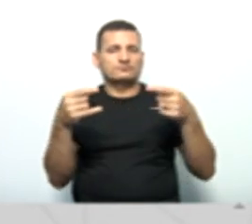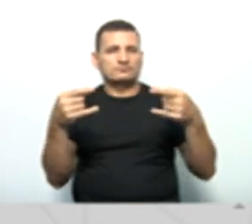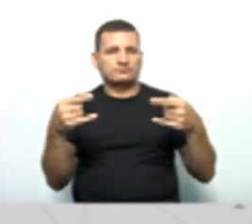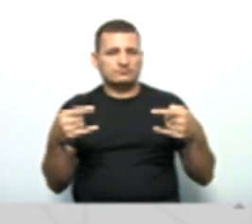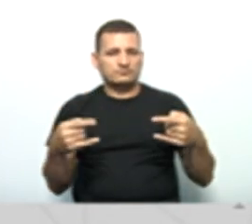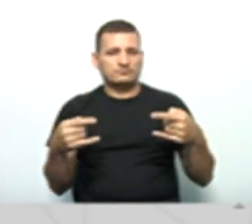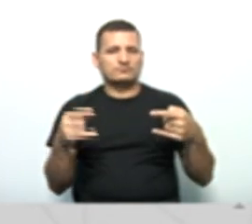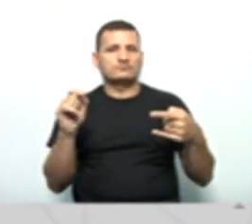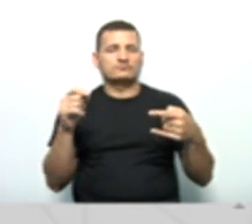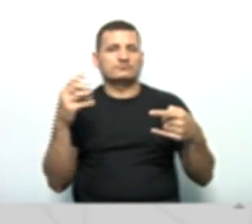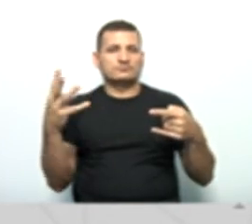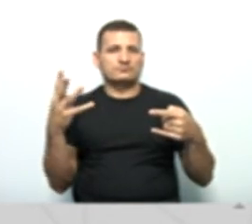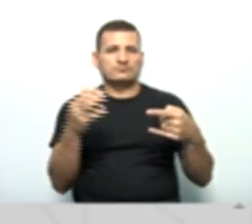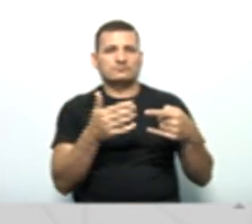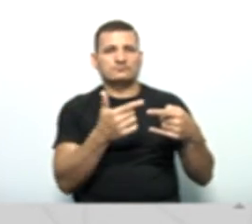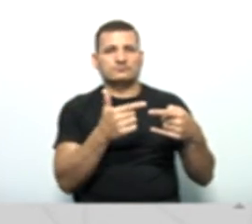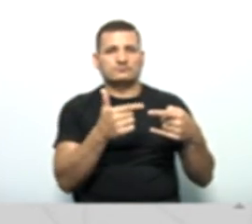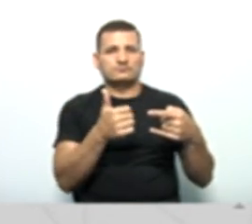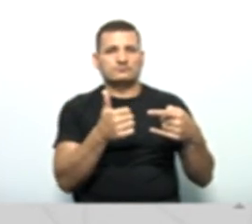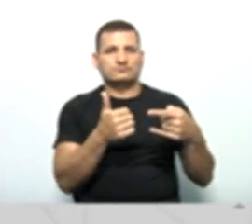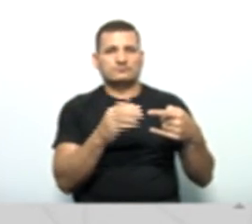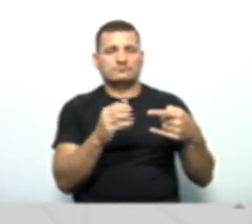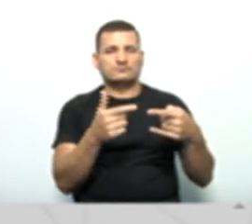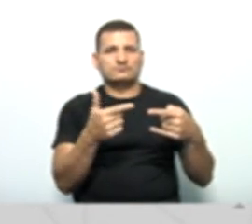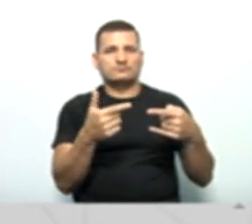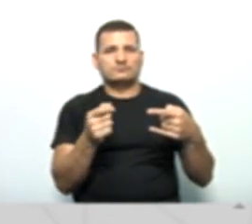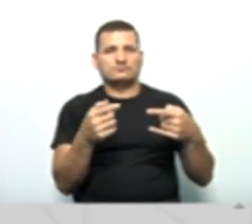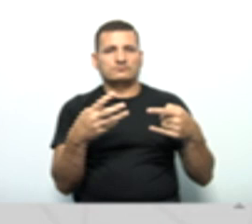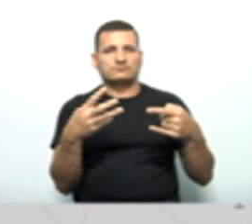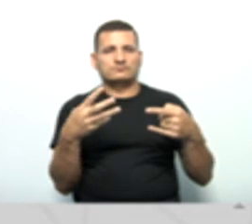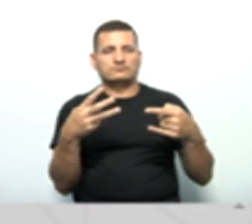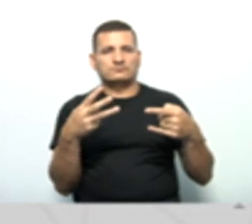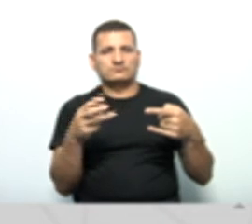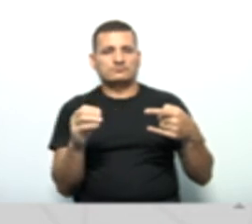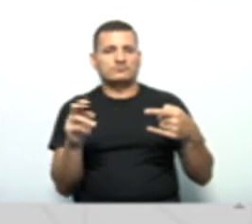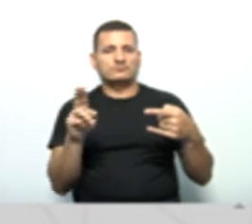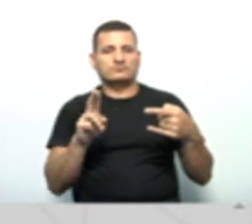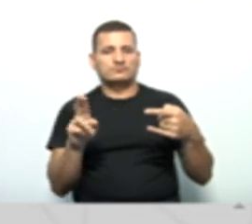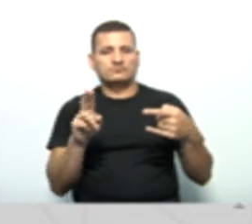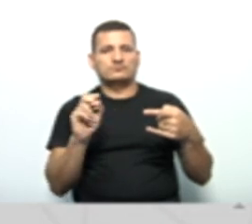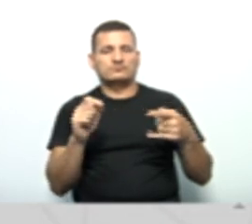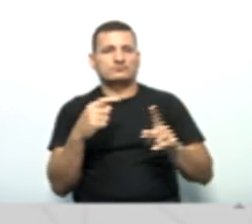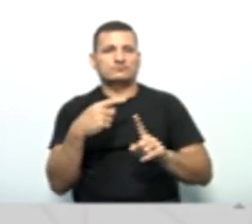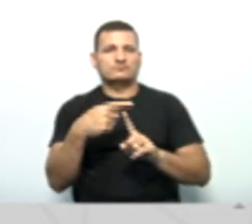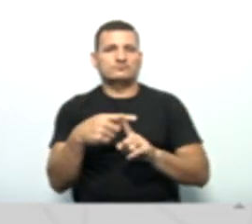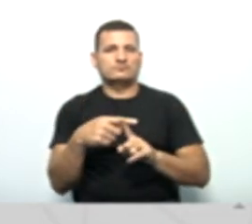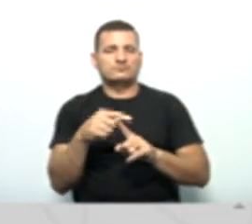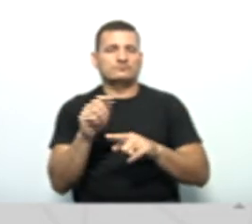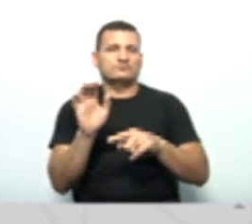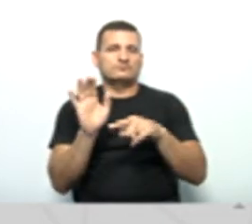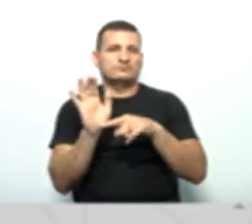que recebe 4 elementos, 10, 20 e 30, e utiliza os operadores aritméticos, adição, subtração, multiplicação, divisão